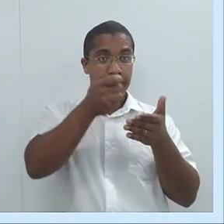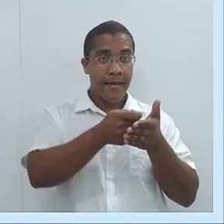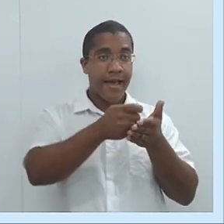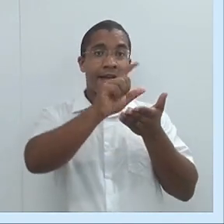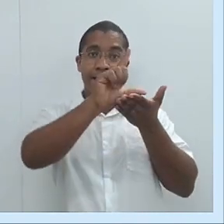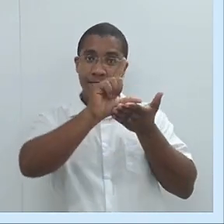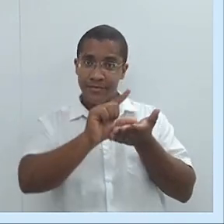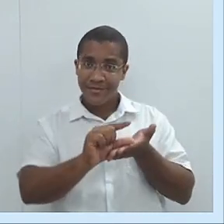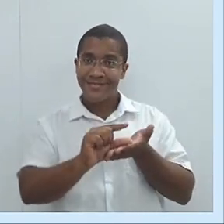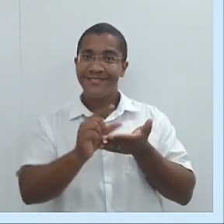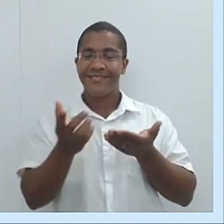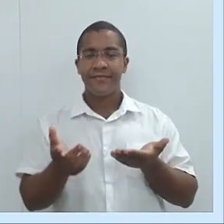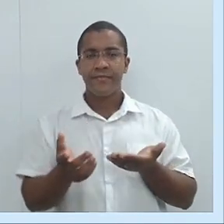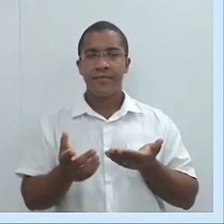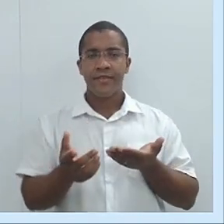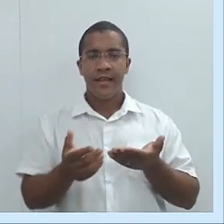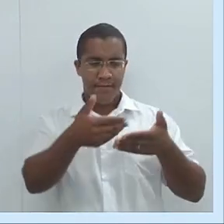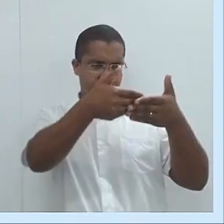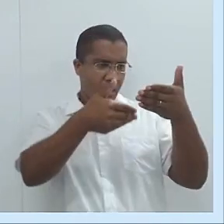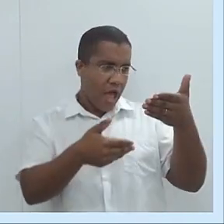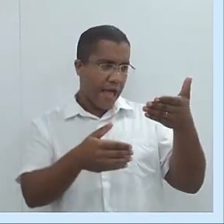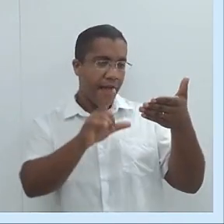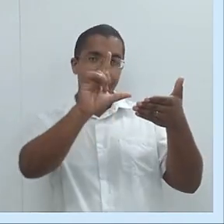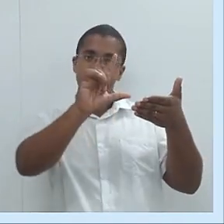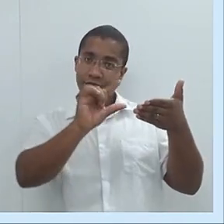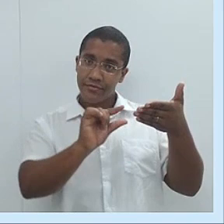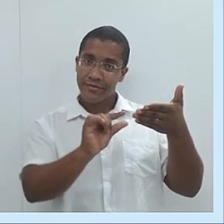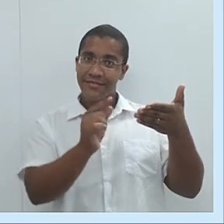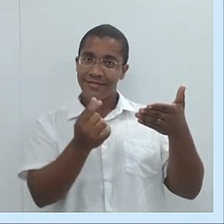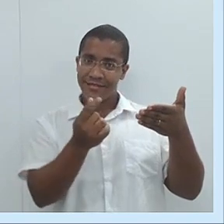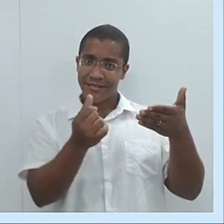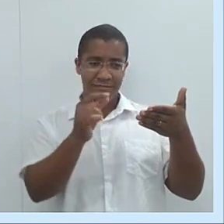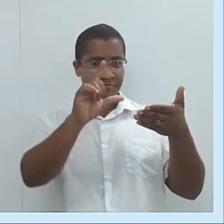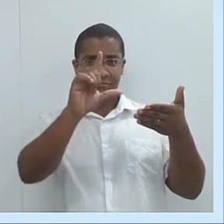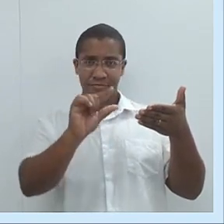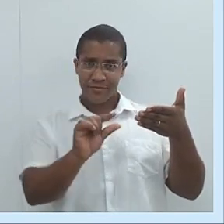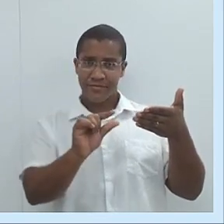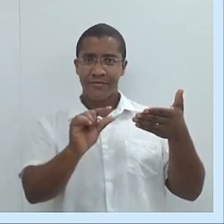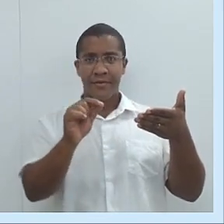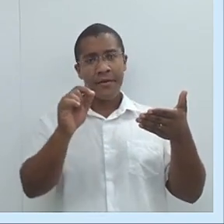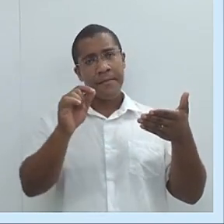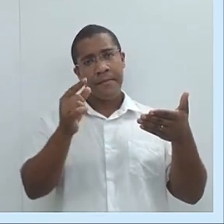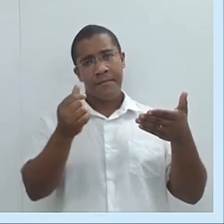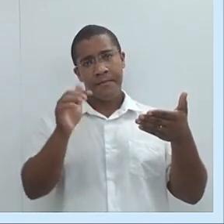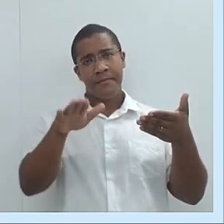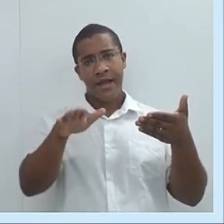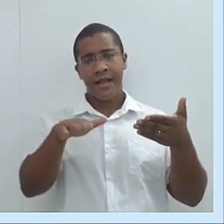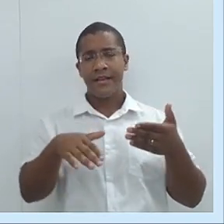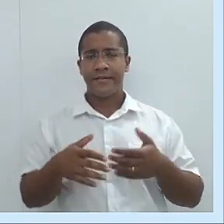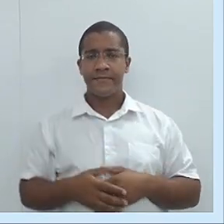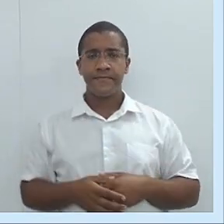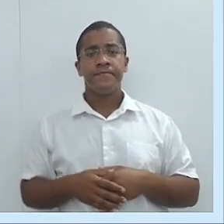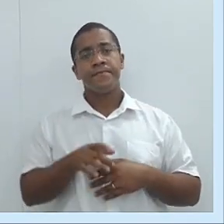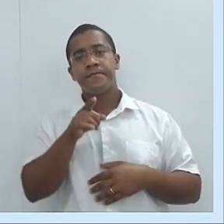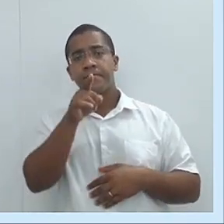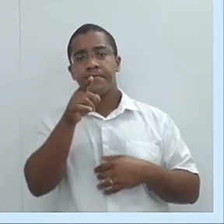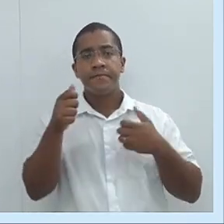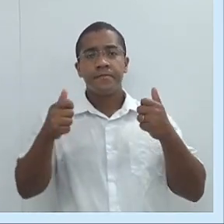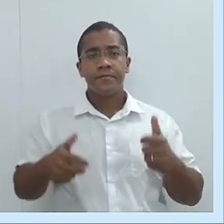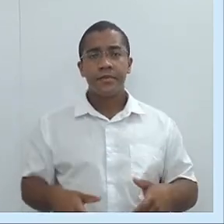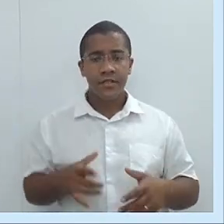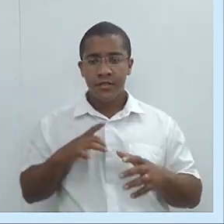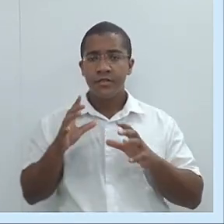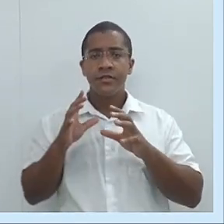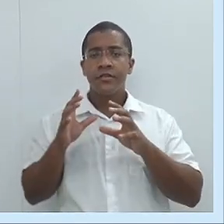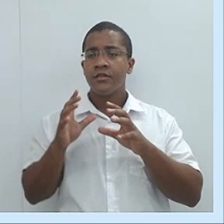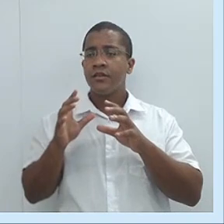diminuir. Quer dizer, a sua conta de energia ela possa vir um valor bem menor. E daí quando eu falo